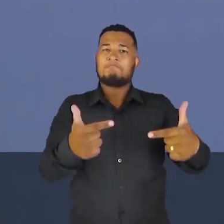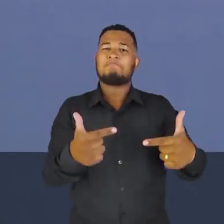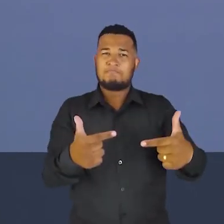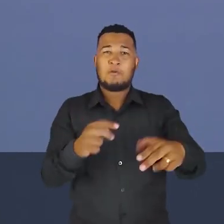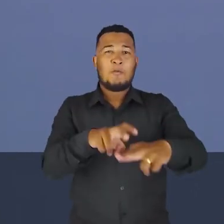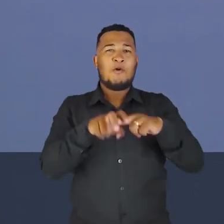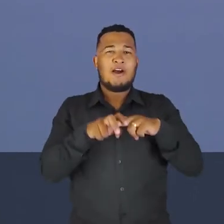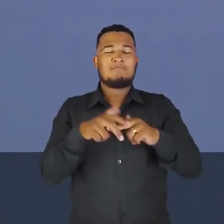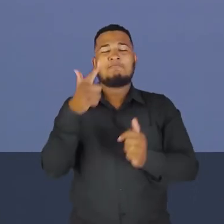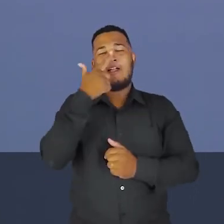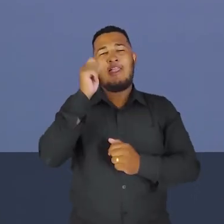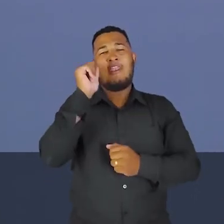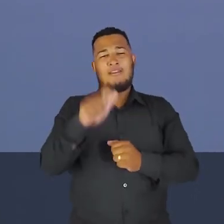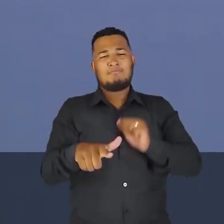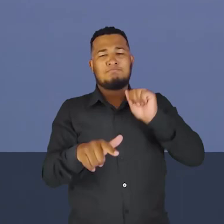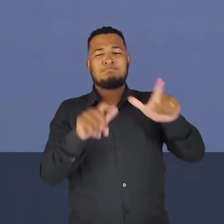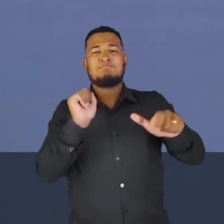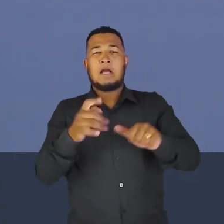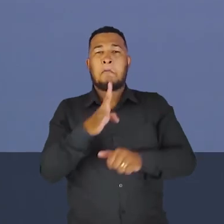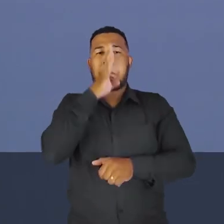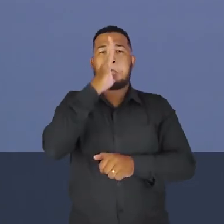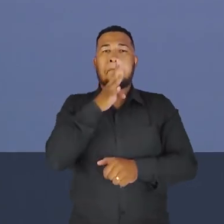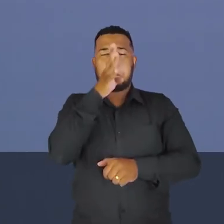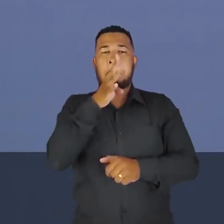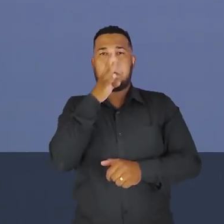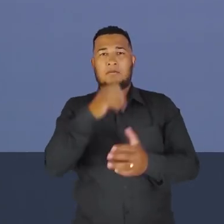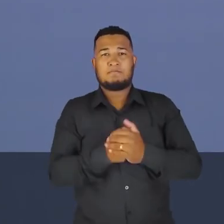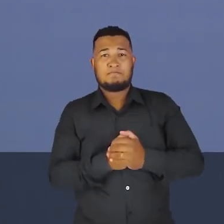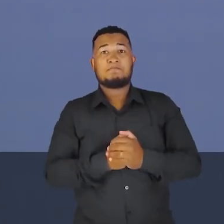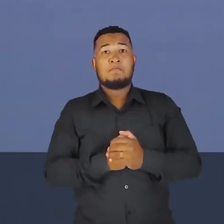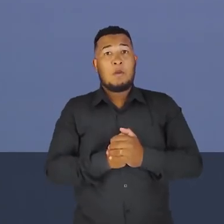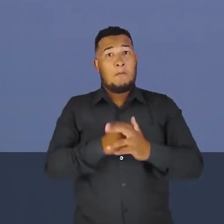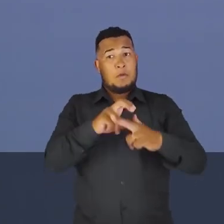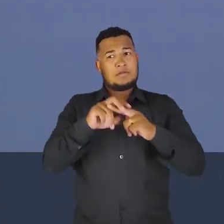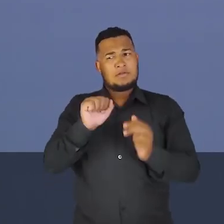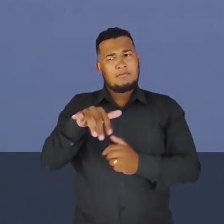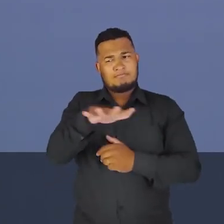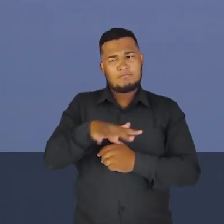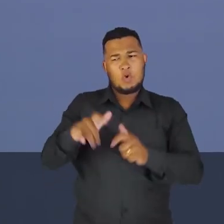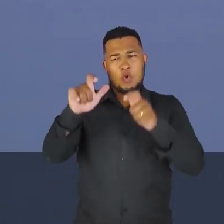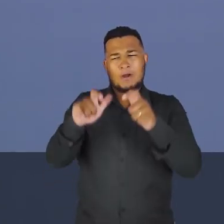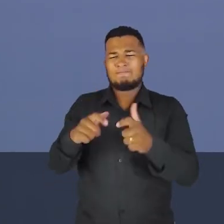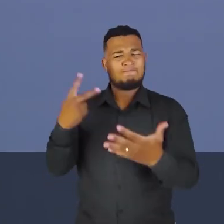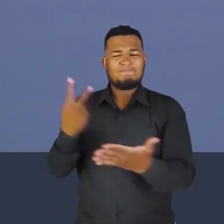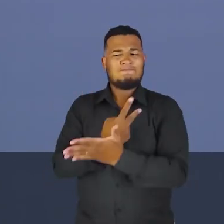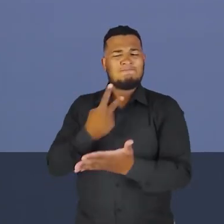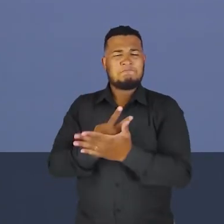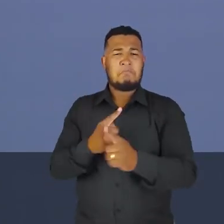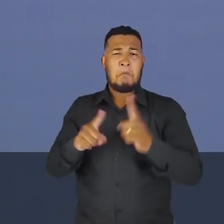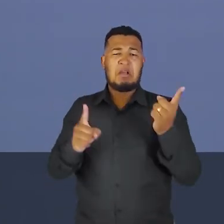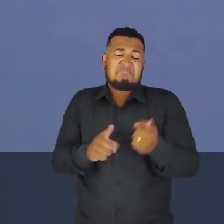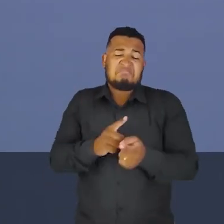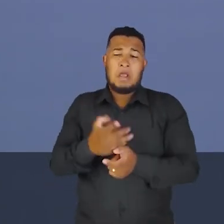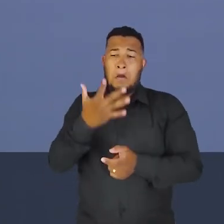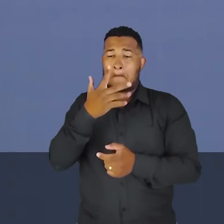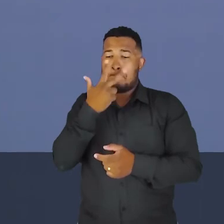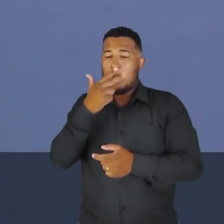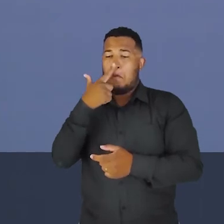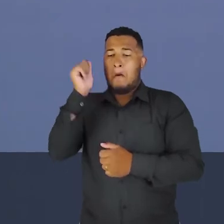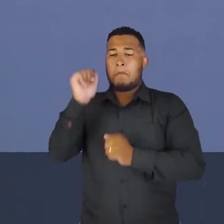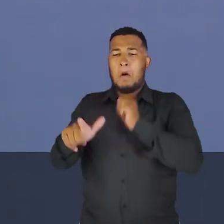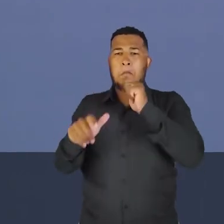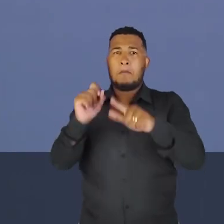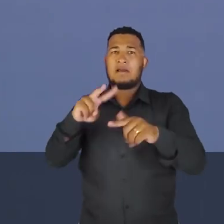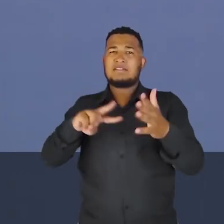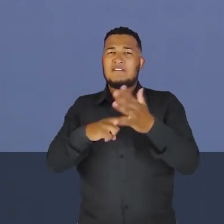lá no início. Quando a gente, então, descarta produtos, materiais em locais inadequados, esses materiais eles vão para os bueiros, eles entopem